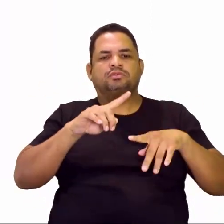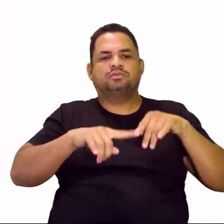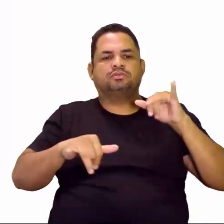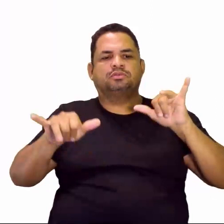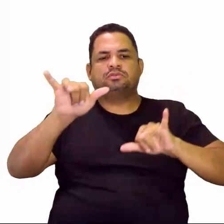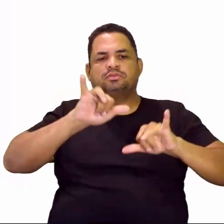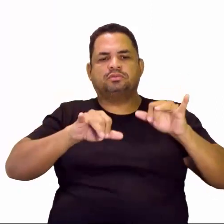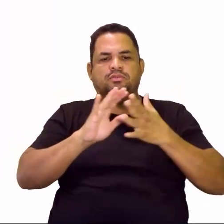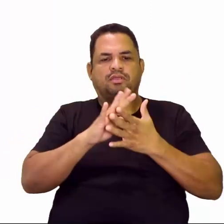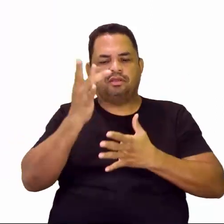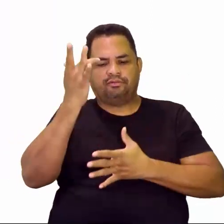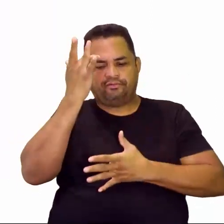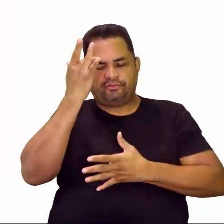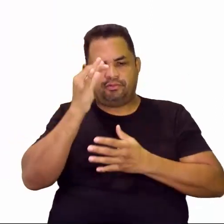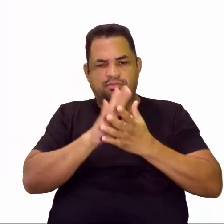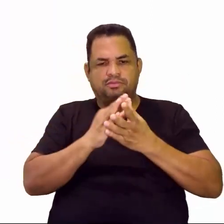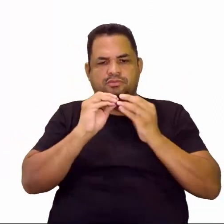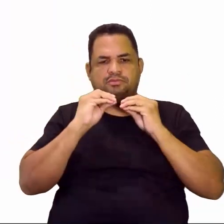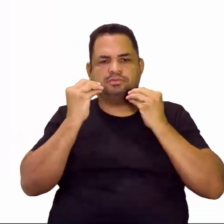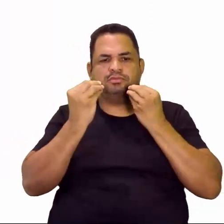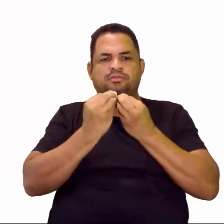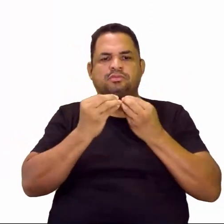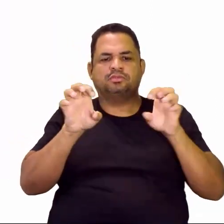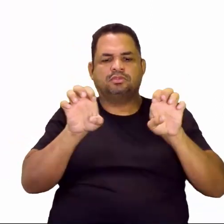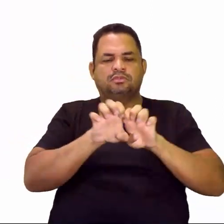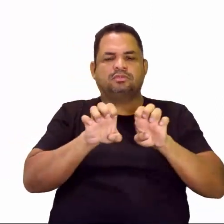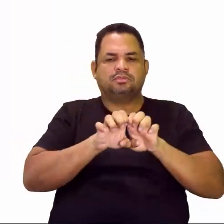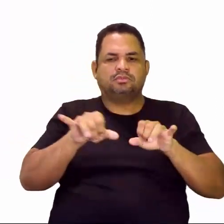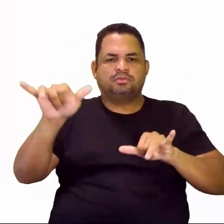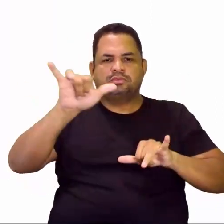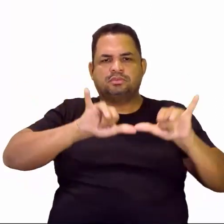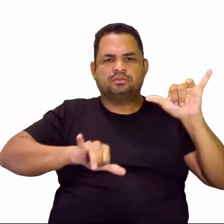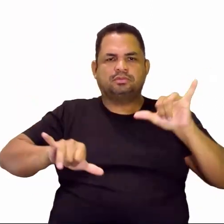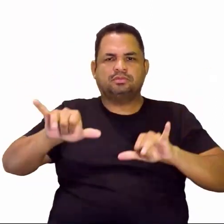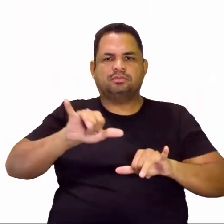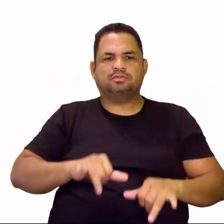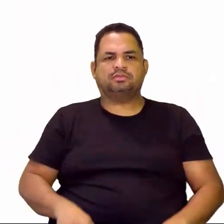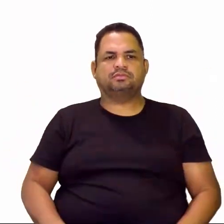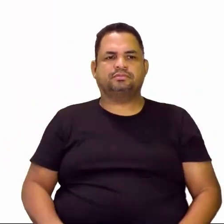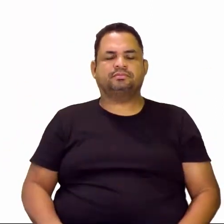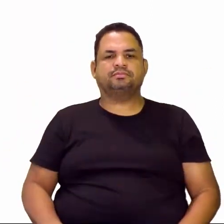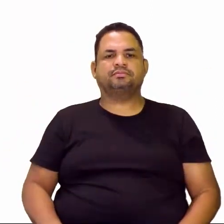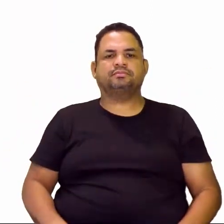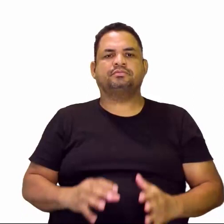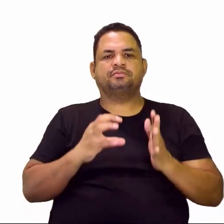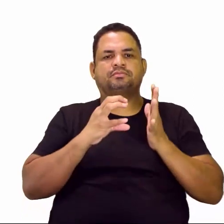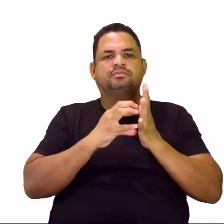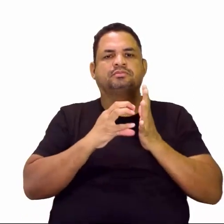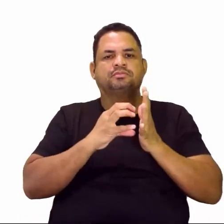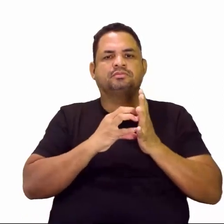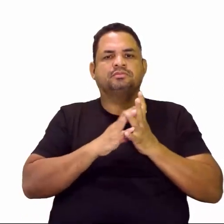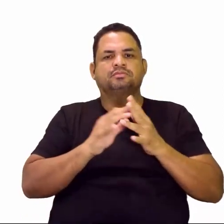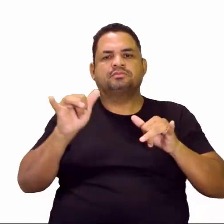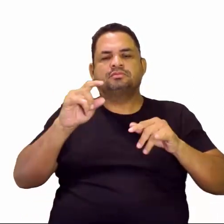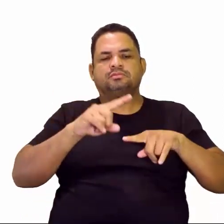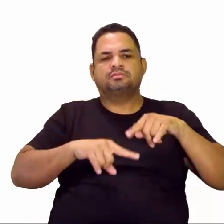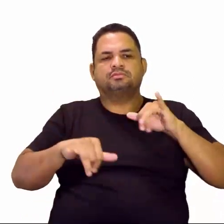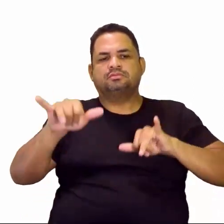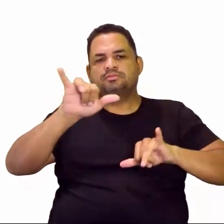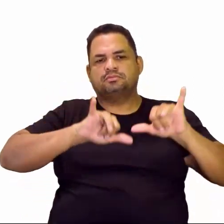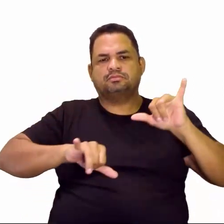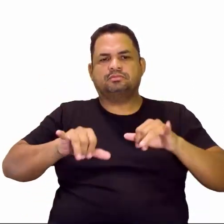as fórmulas das substâncias e as equações químicas. Quanto aos símbolos dos elementos químicos,